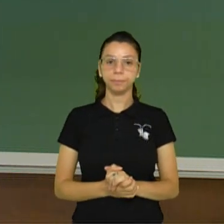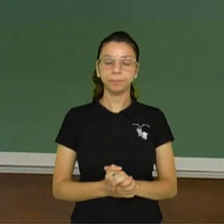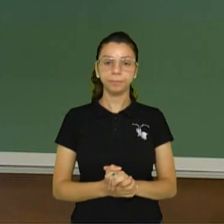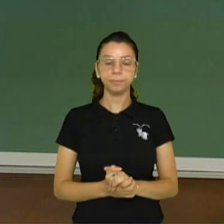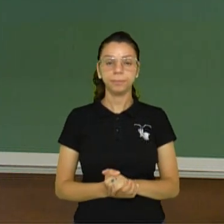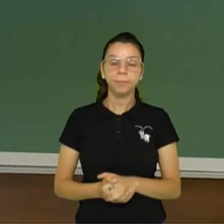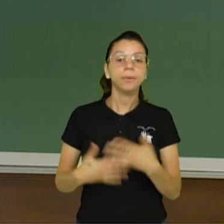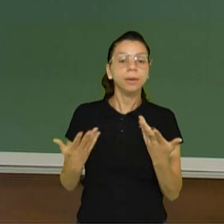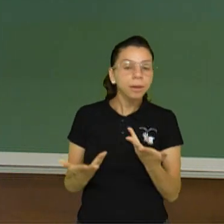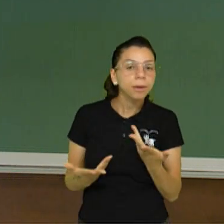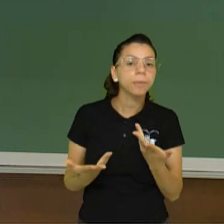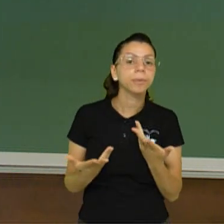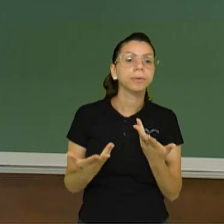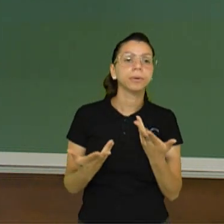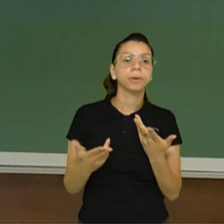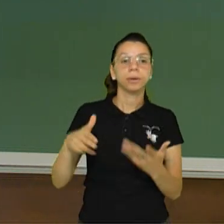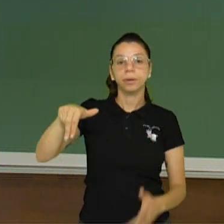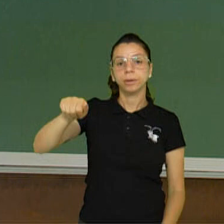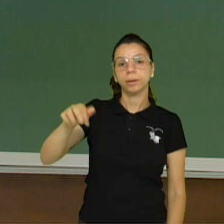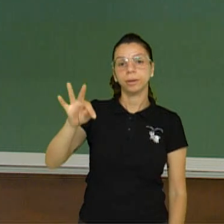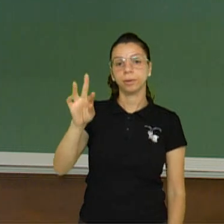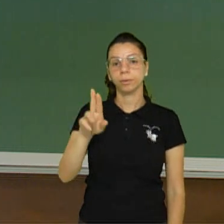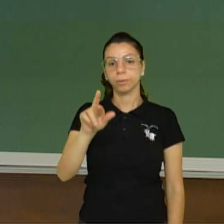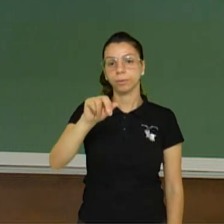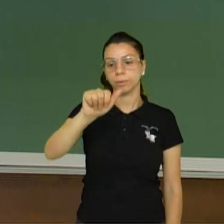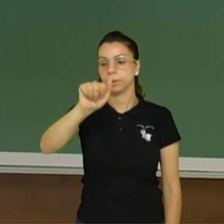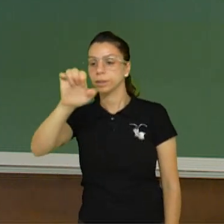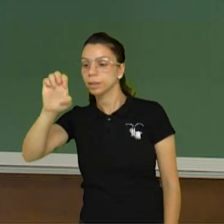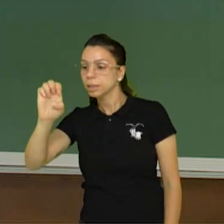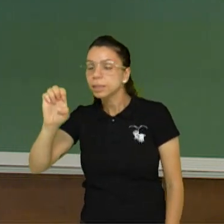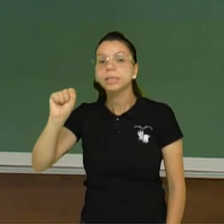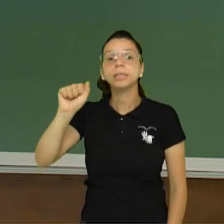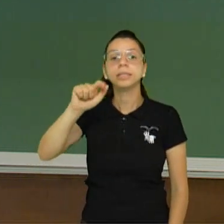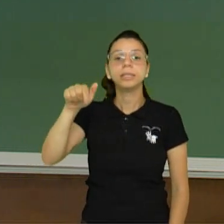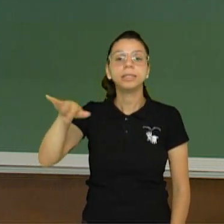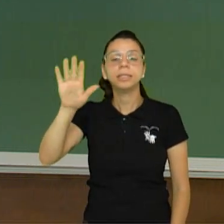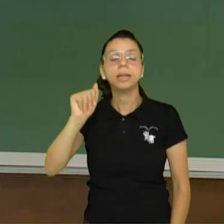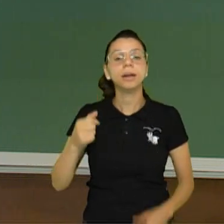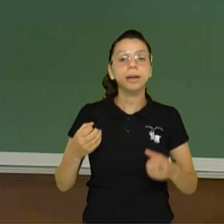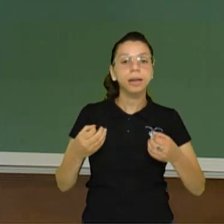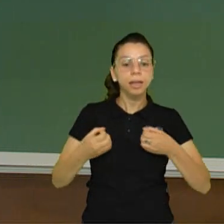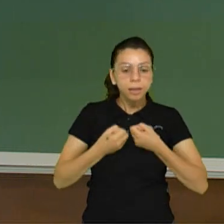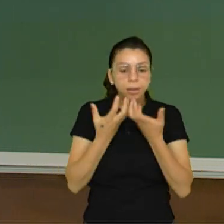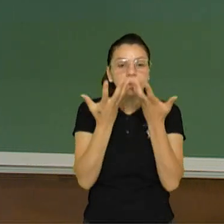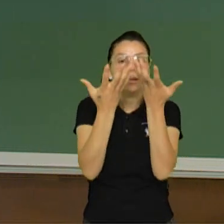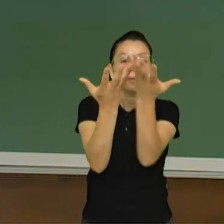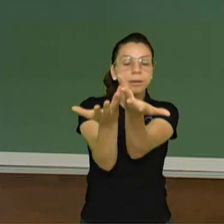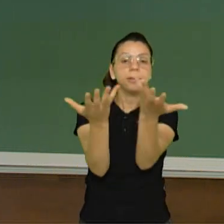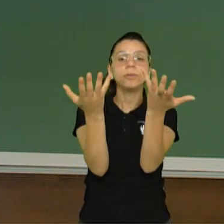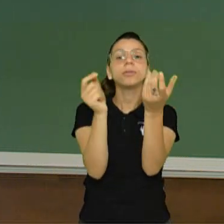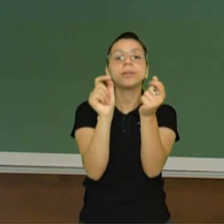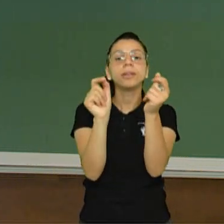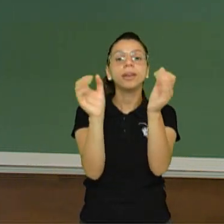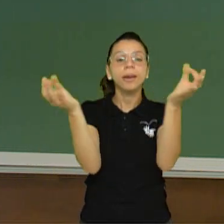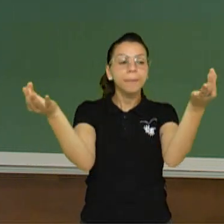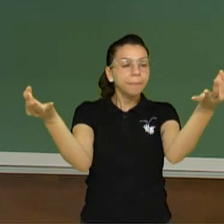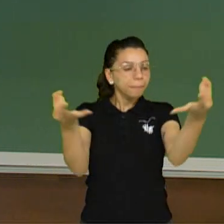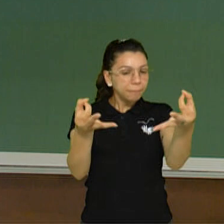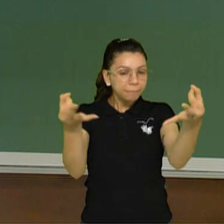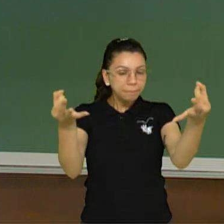A natureza, né, então, para eles, expressa a perfeição nas formas que a constitui. Então, a arte classicista